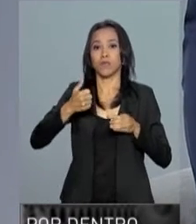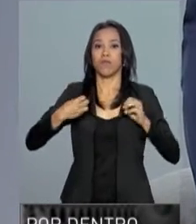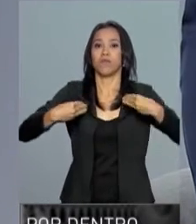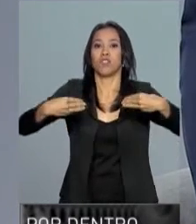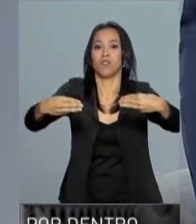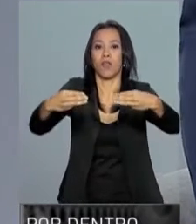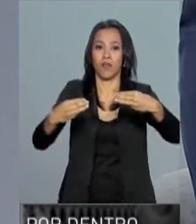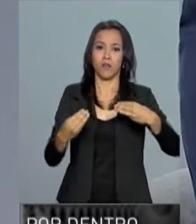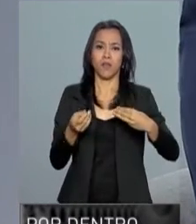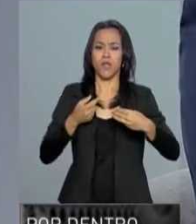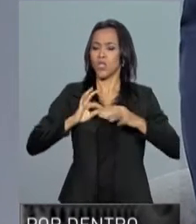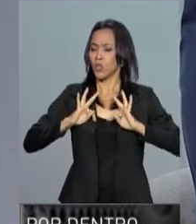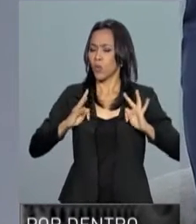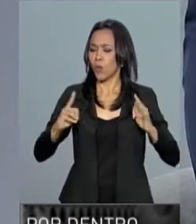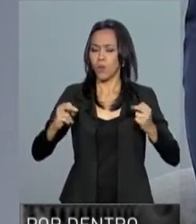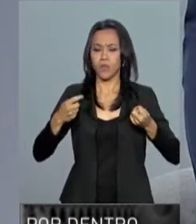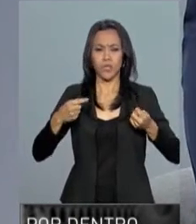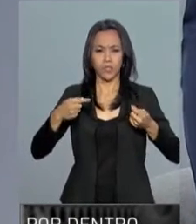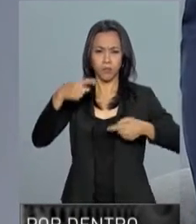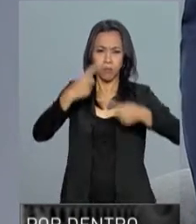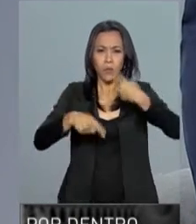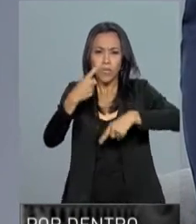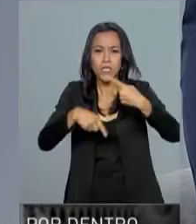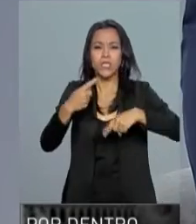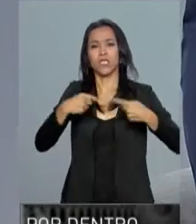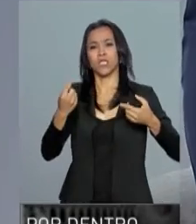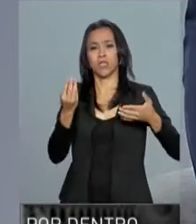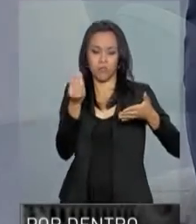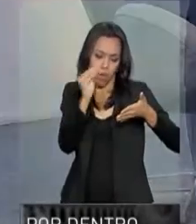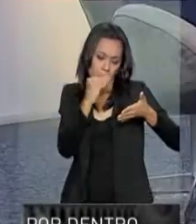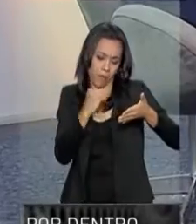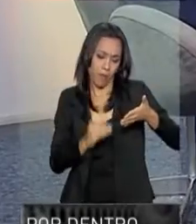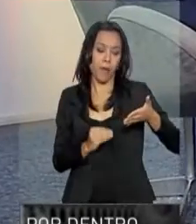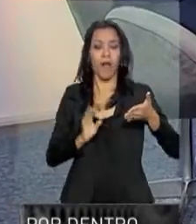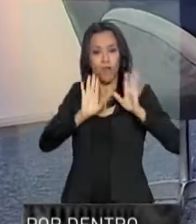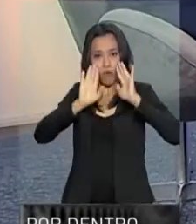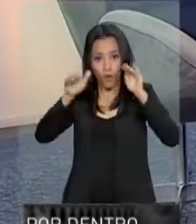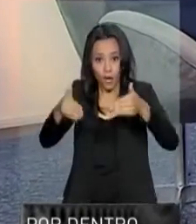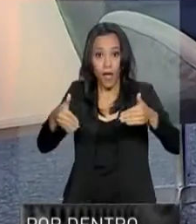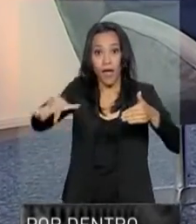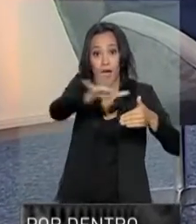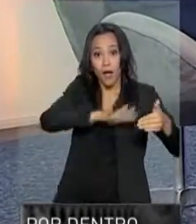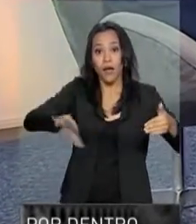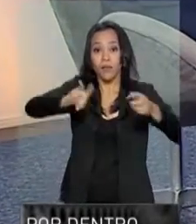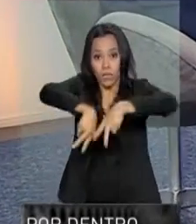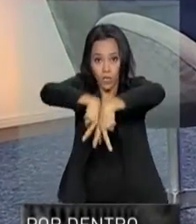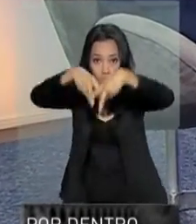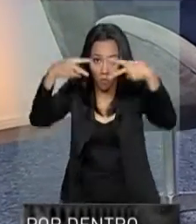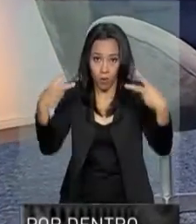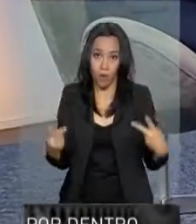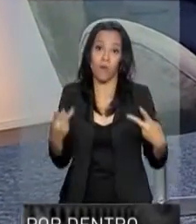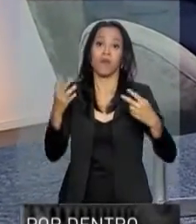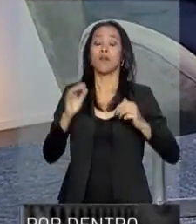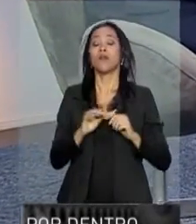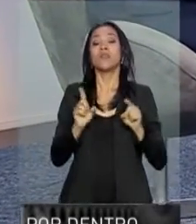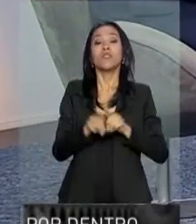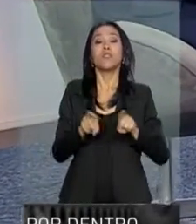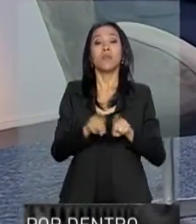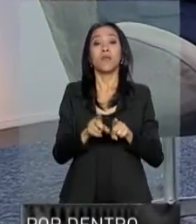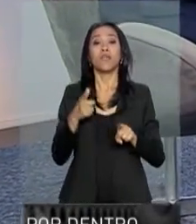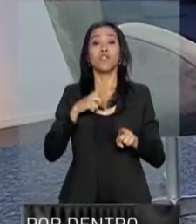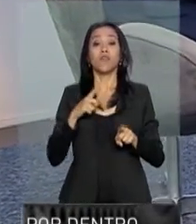que trabalham todas as políticas para a população quilombola é nós tivemos além dessa dessa retomada